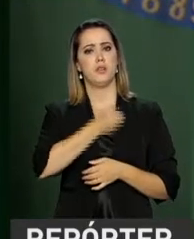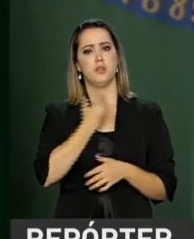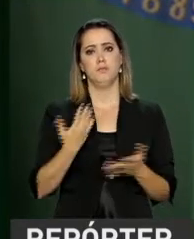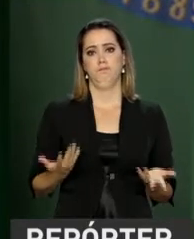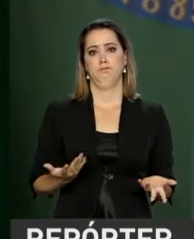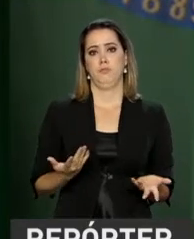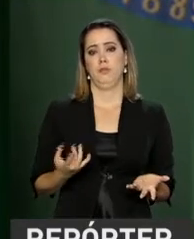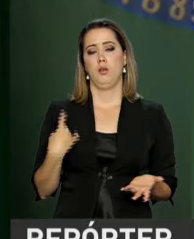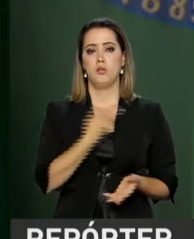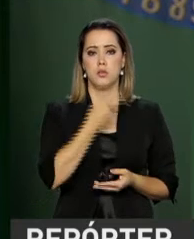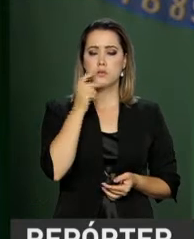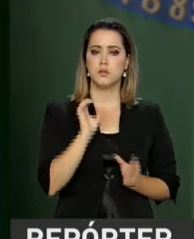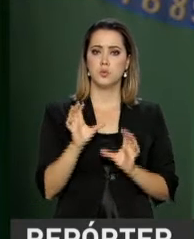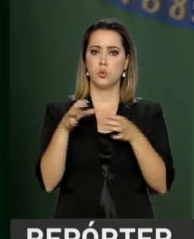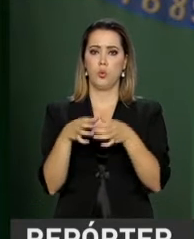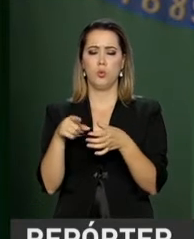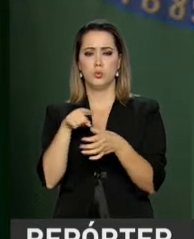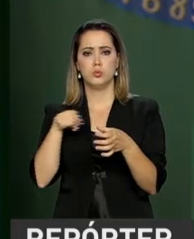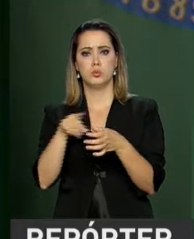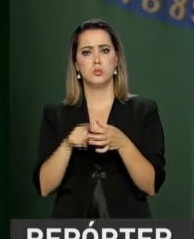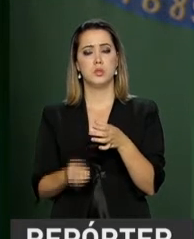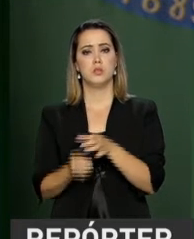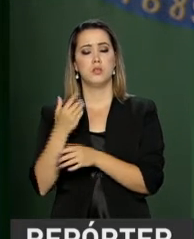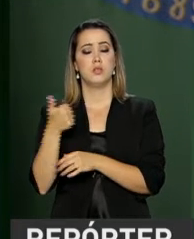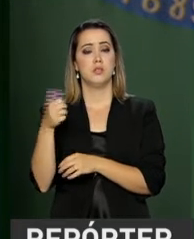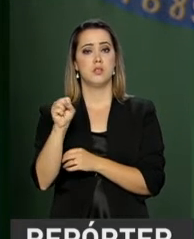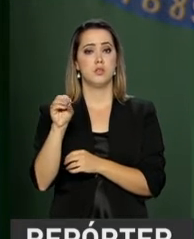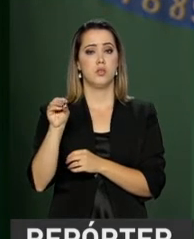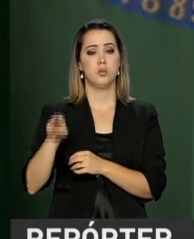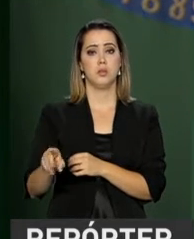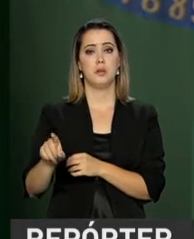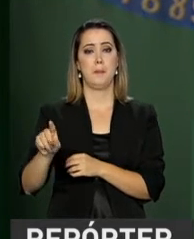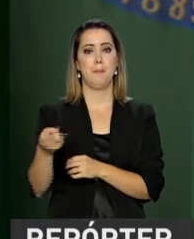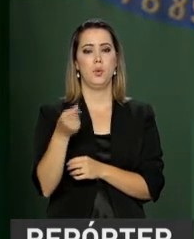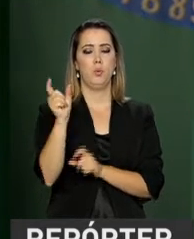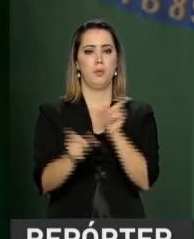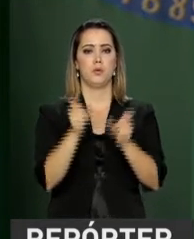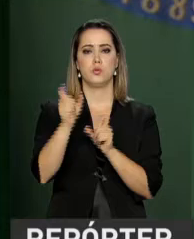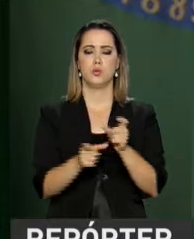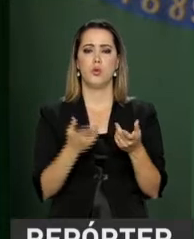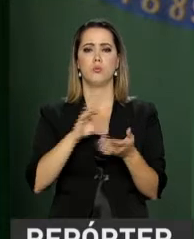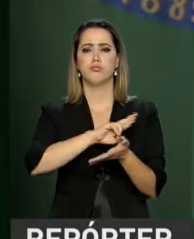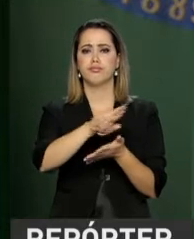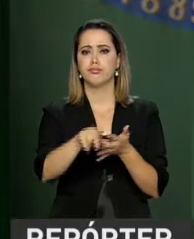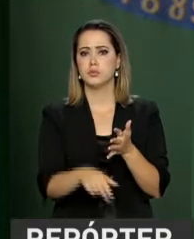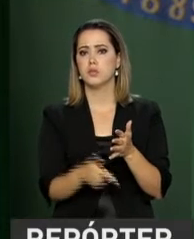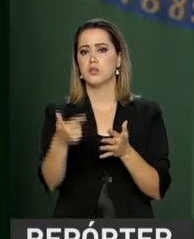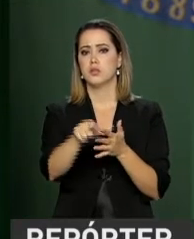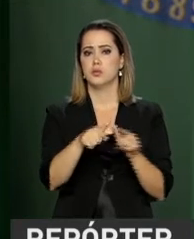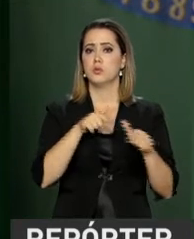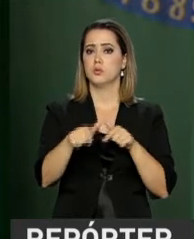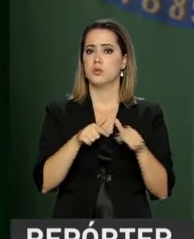estamos falando de 80 mil pessoas diretos e centenas de